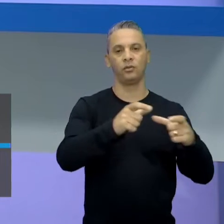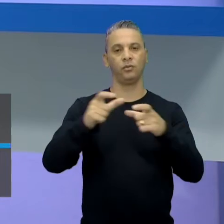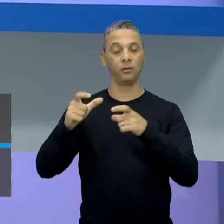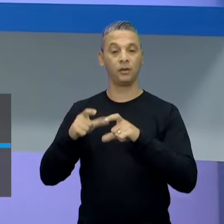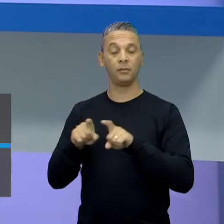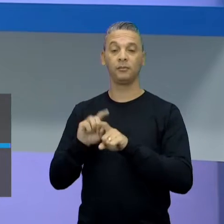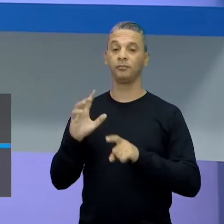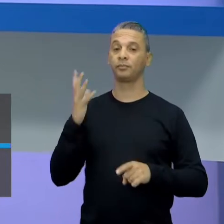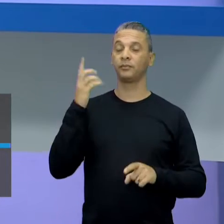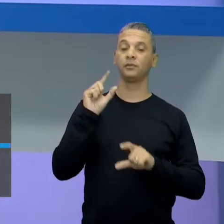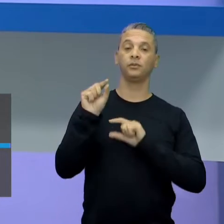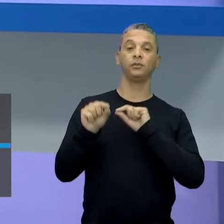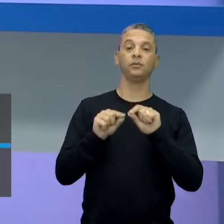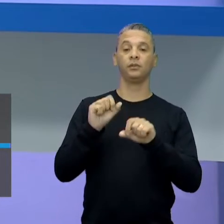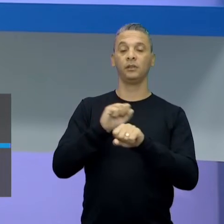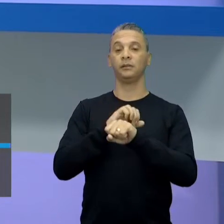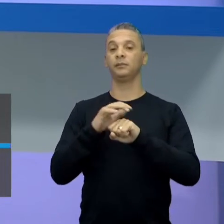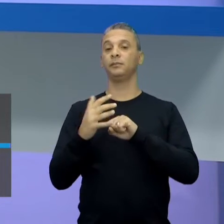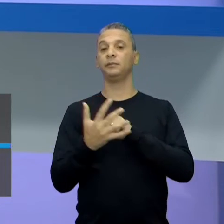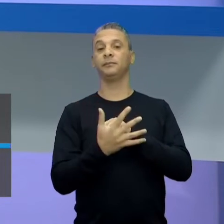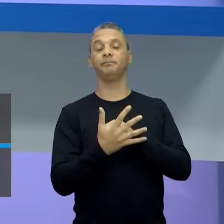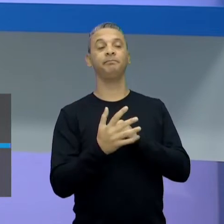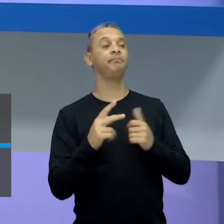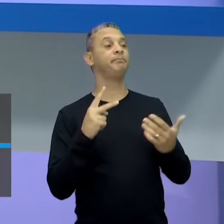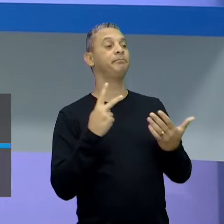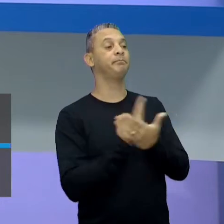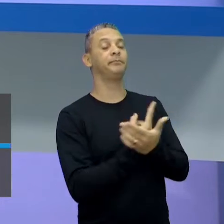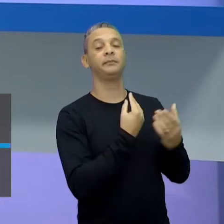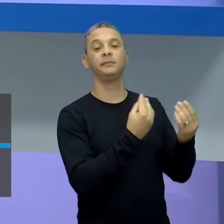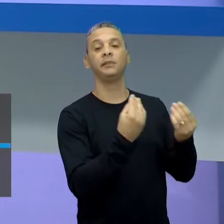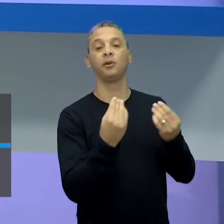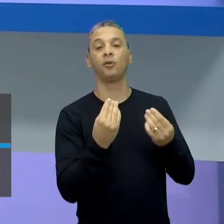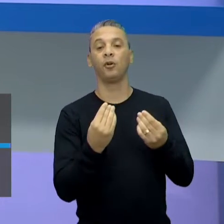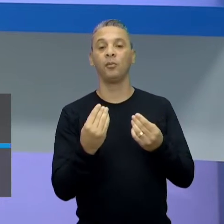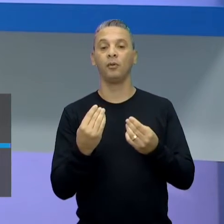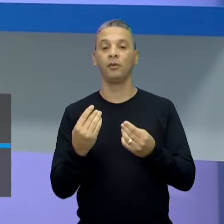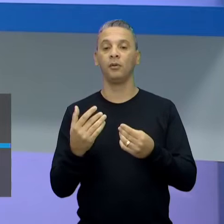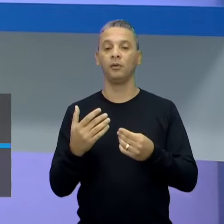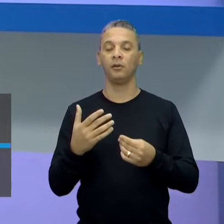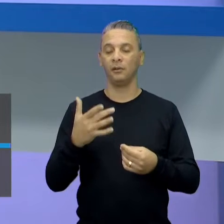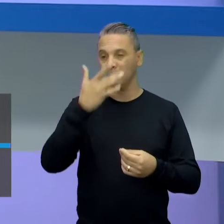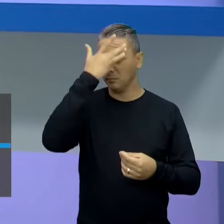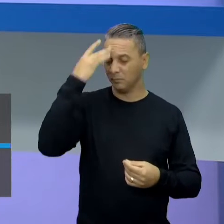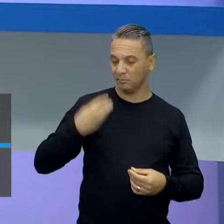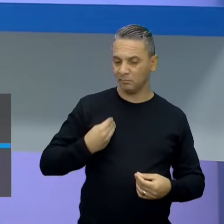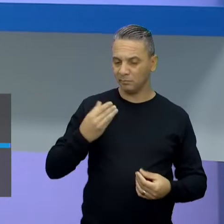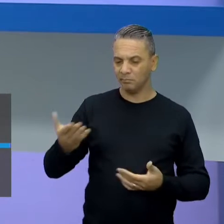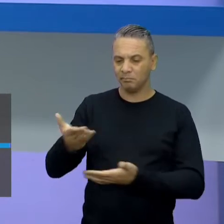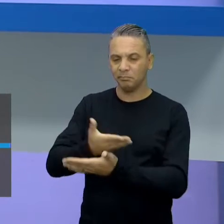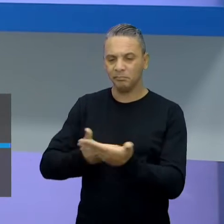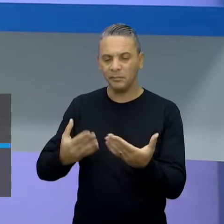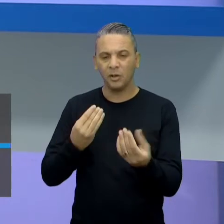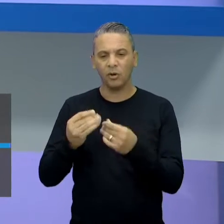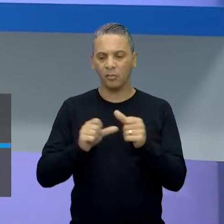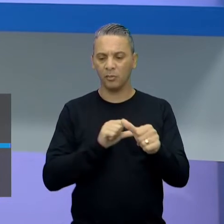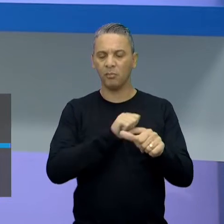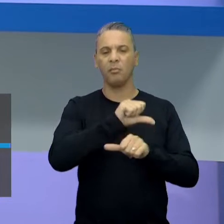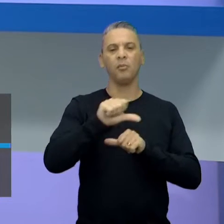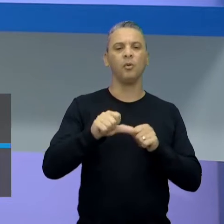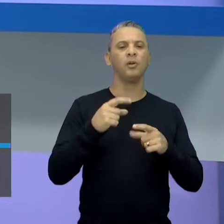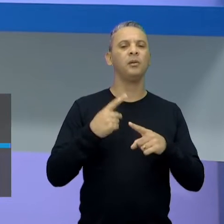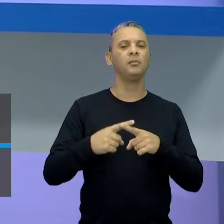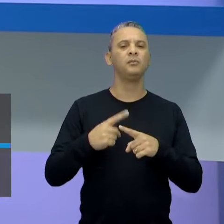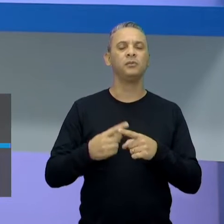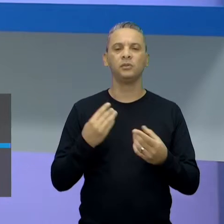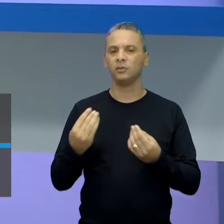que aconteceu, né, com a pandemia de Covid, como é que esses espaços de vivência eles se modificaram, né, com a pandemia